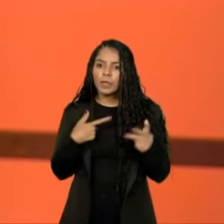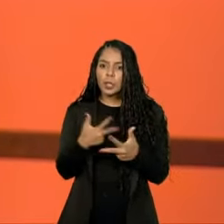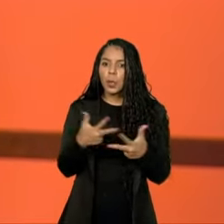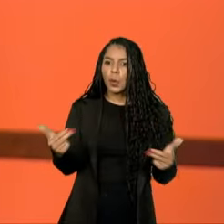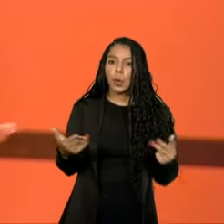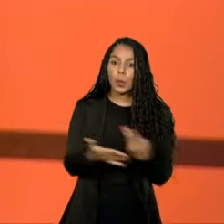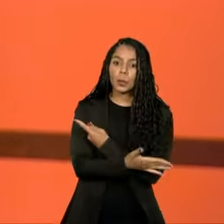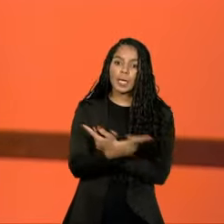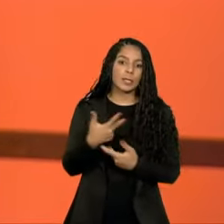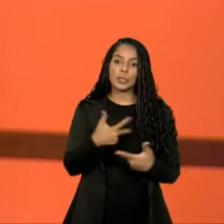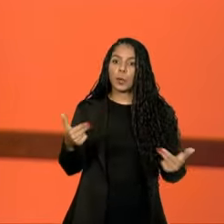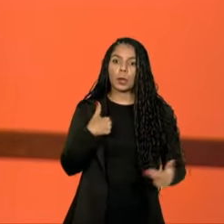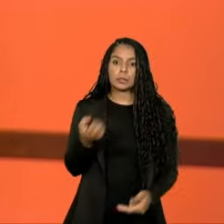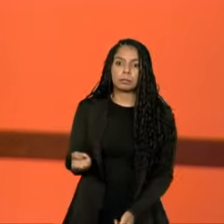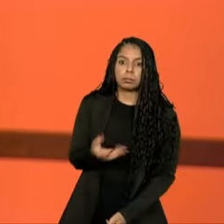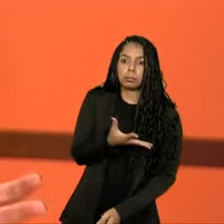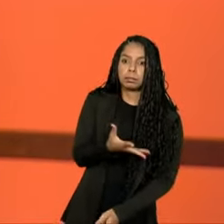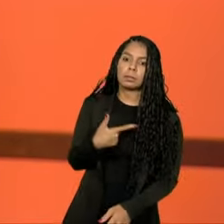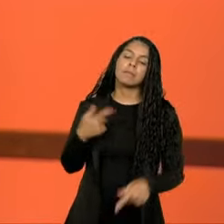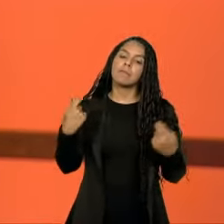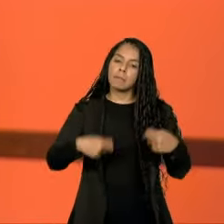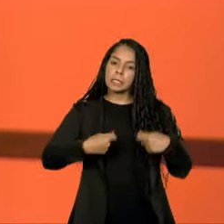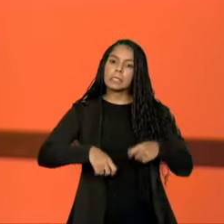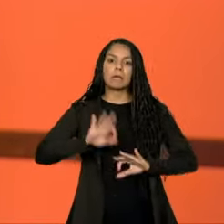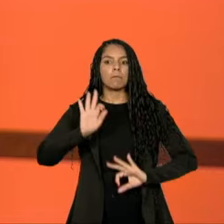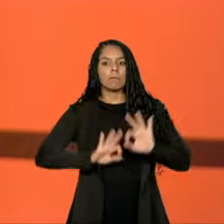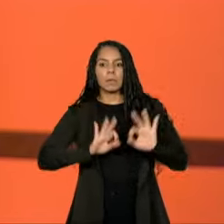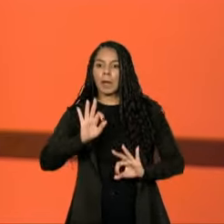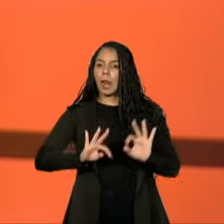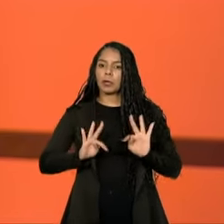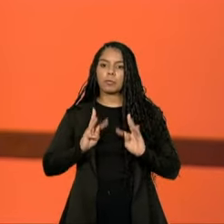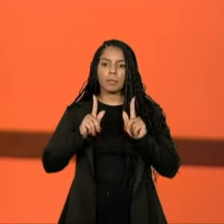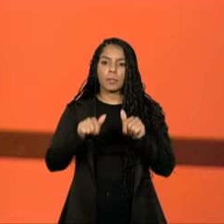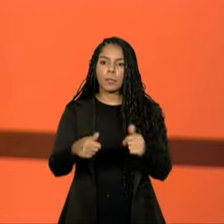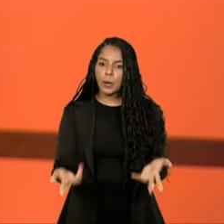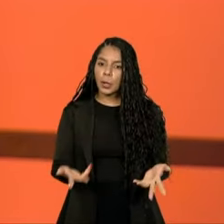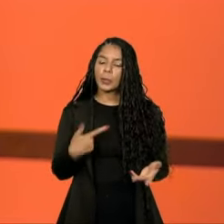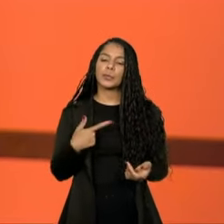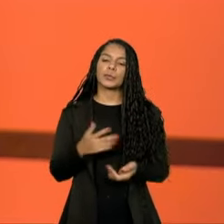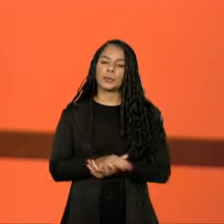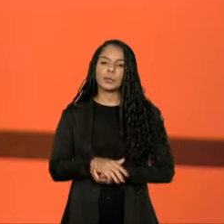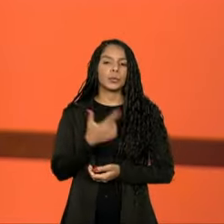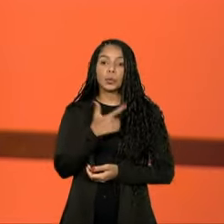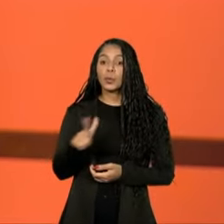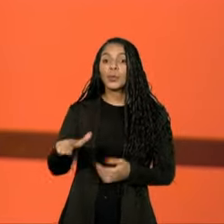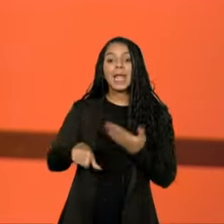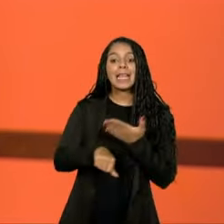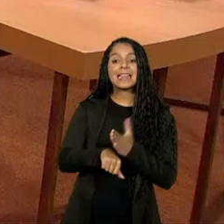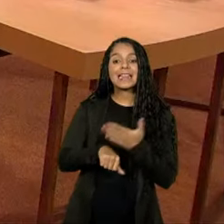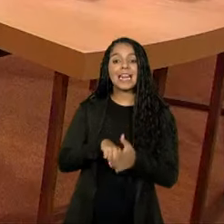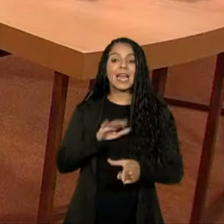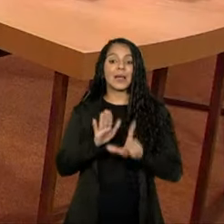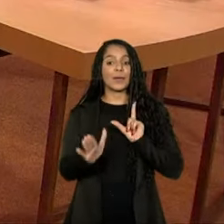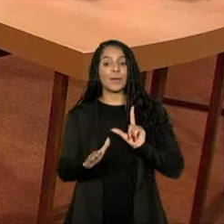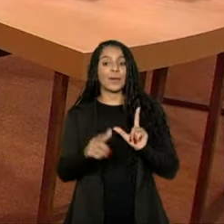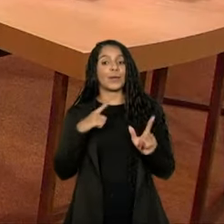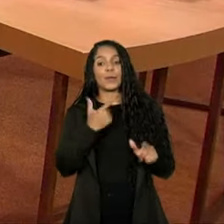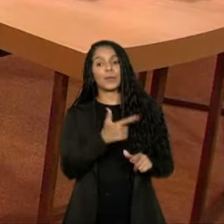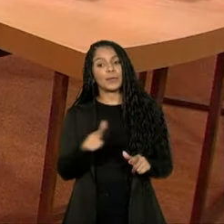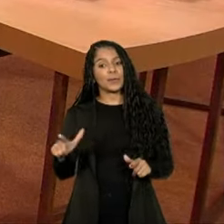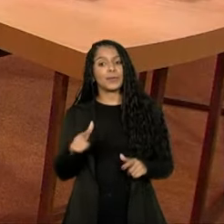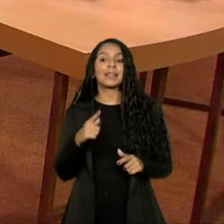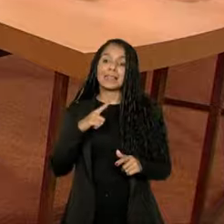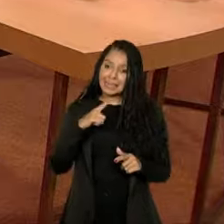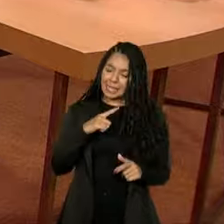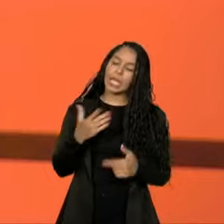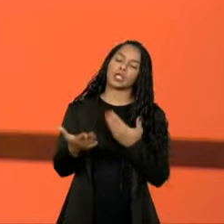coisas que inusitadas, né, então você tem que estar muito preparado ali para tudo, né, para tudo que não pode... Não tem ensaio, né, não tem. Como a gente falou, tem, né, estudo, tem